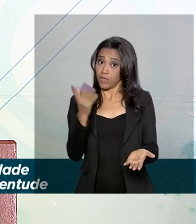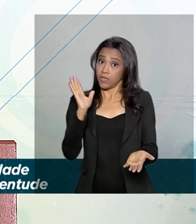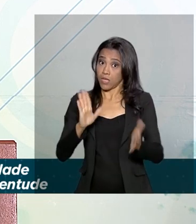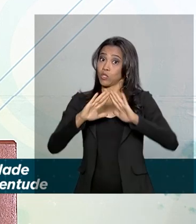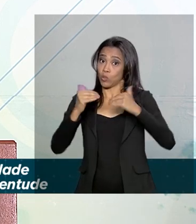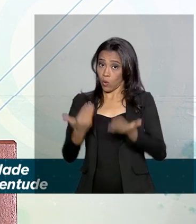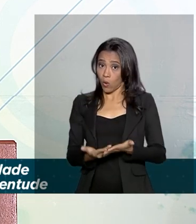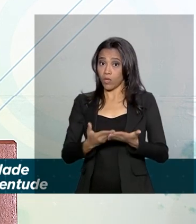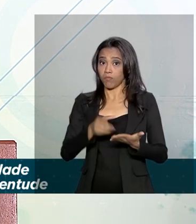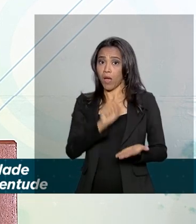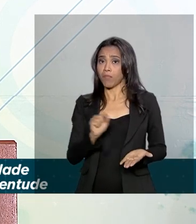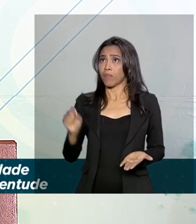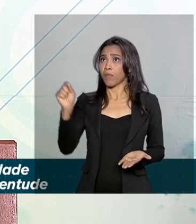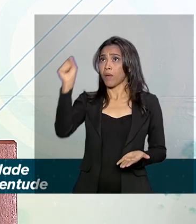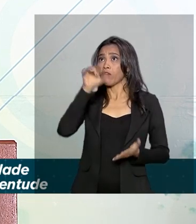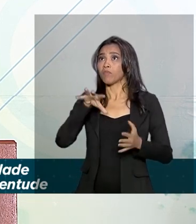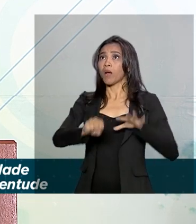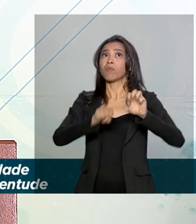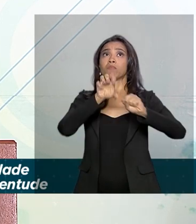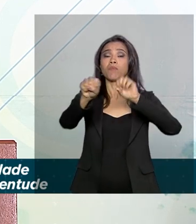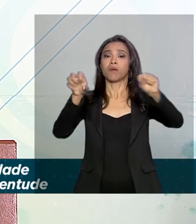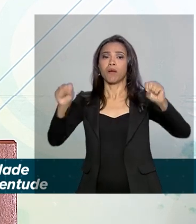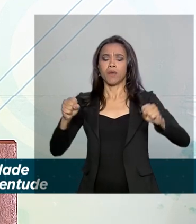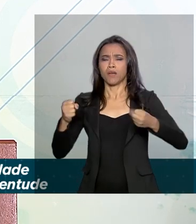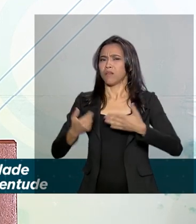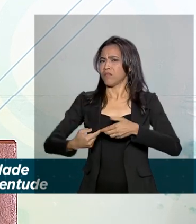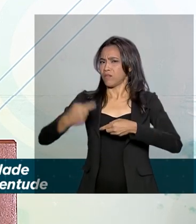tomadas do governo FHC para cá.